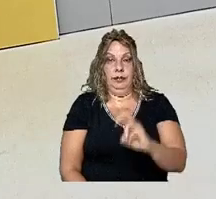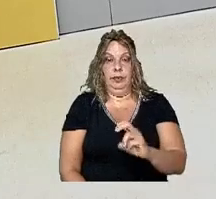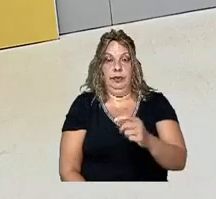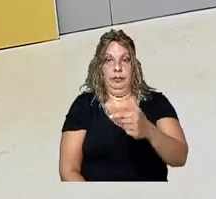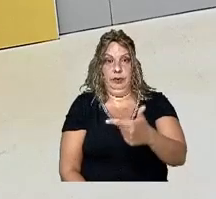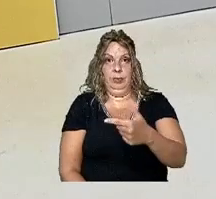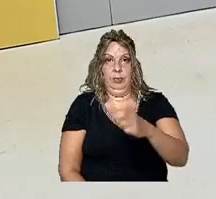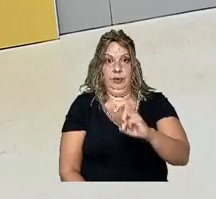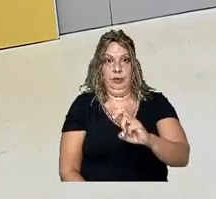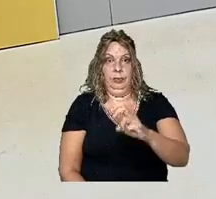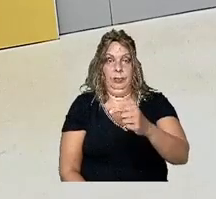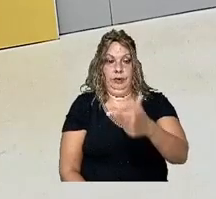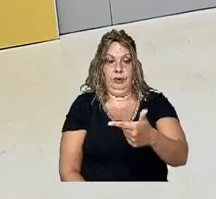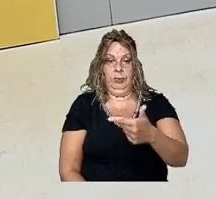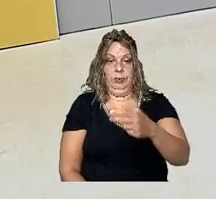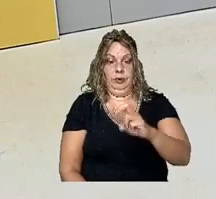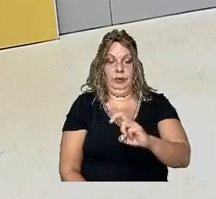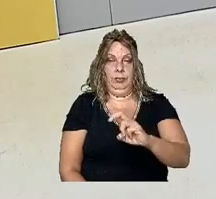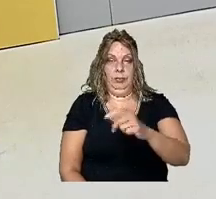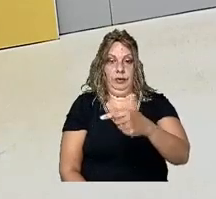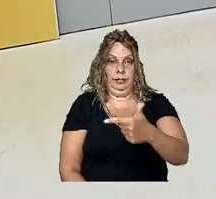52, 52.